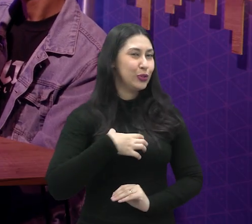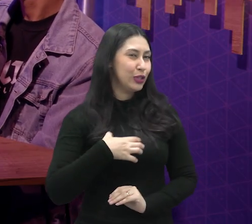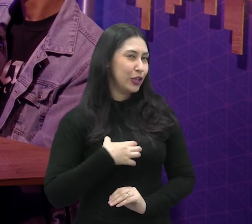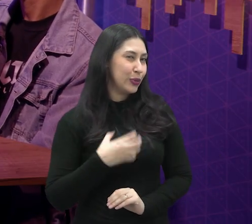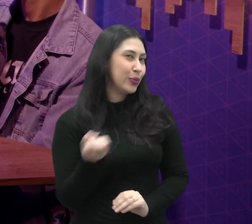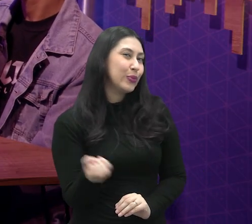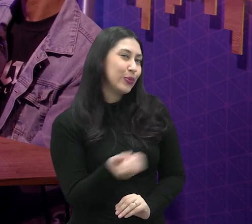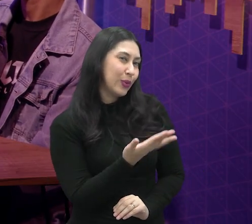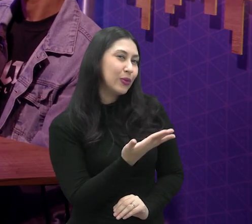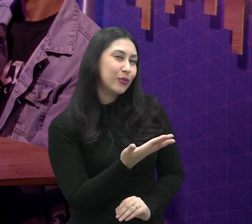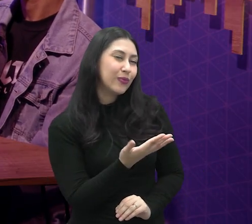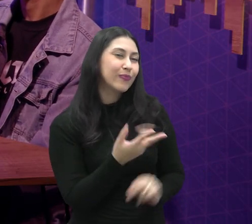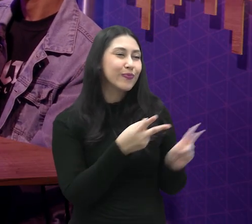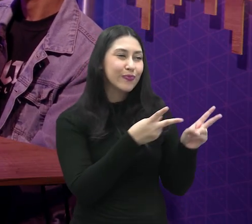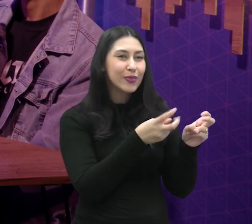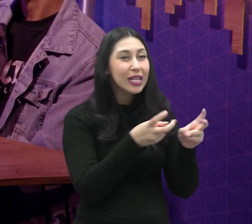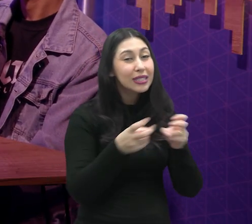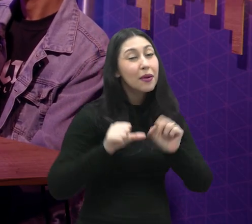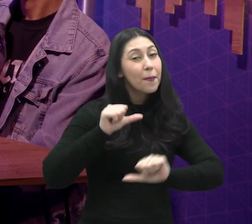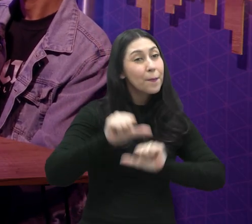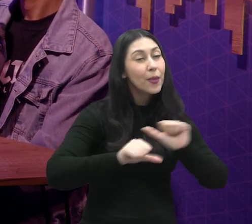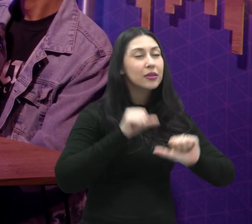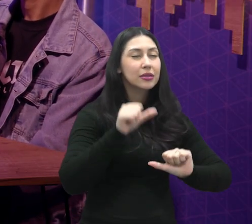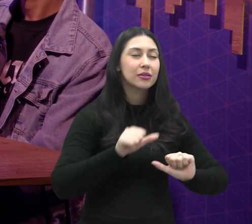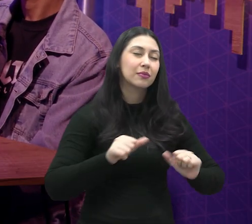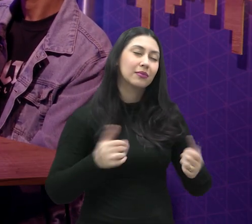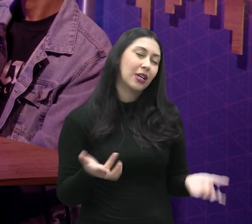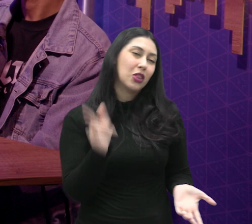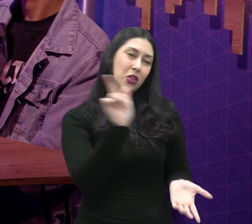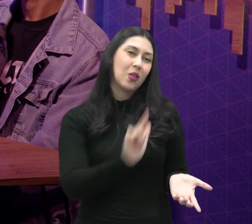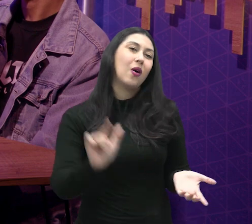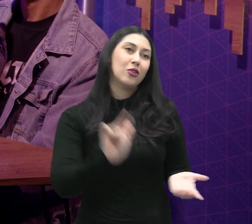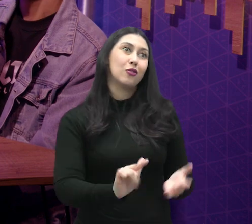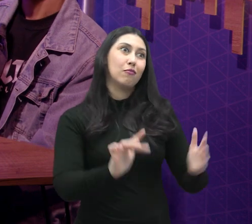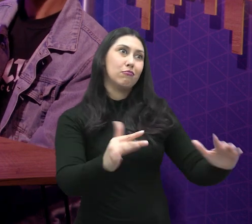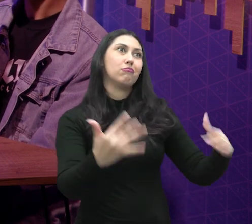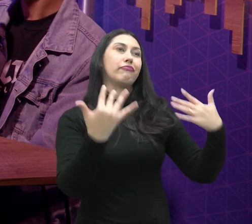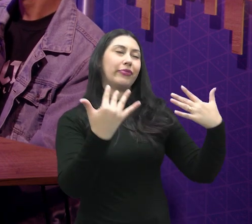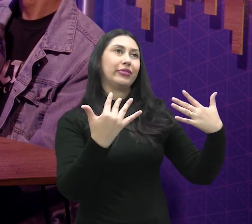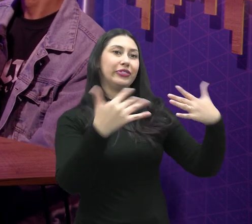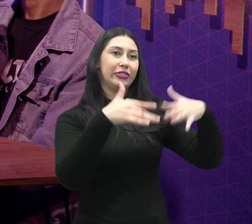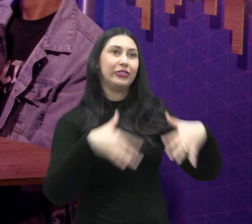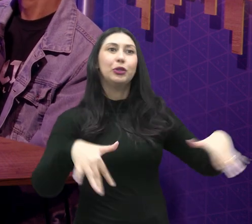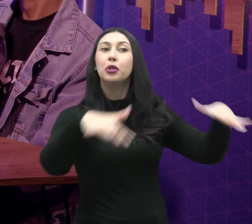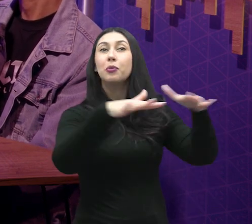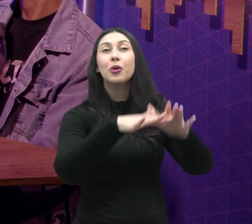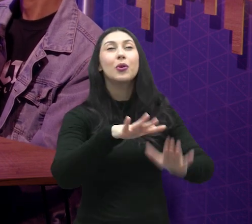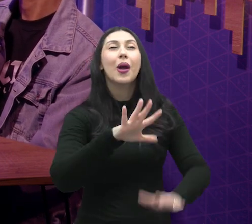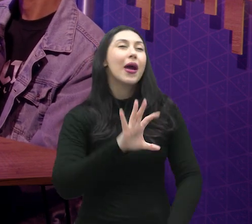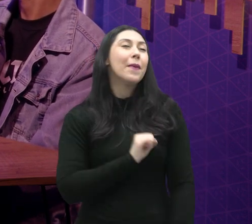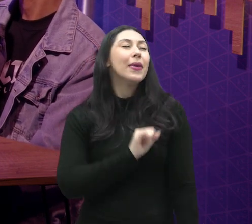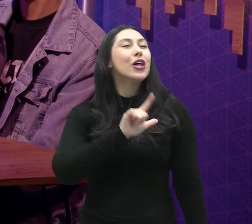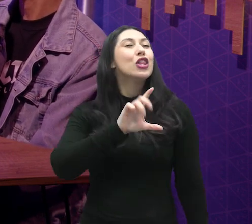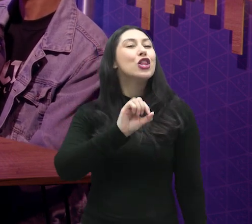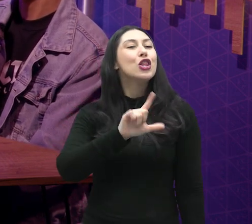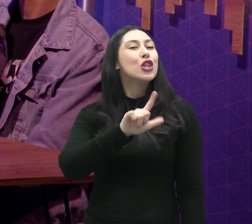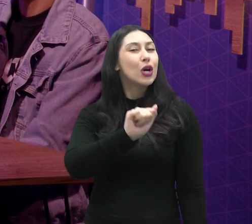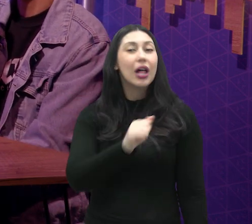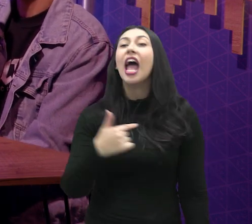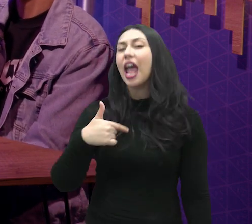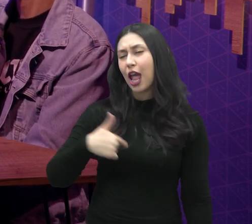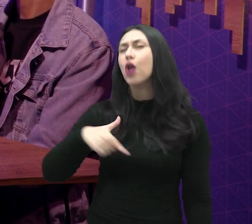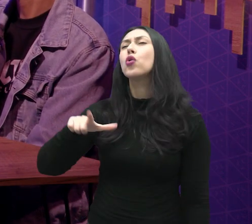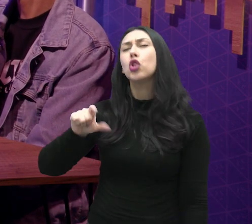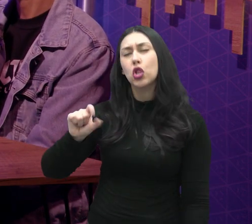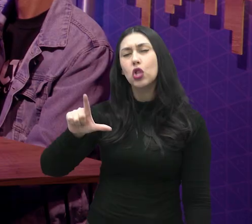mais atualizado, sim, né? Então a gente vê essas mudanças. E, lógico, a popularidade também, né? Agora todo mundo é My Love, Lover. Eu